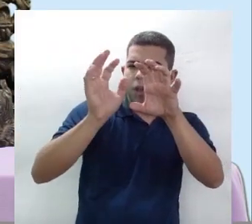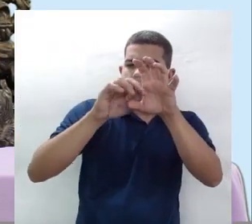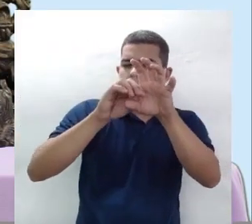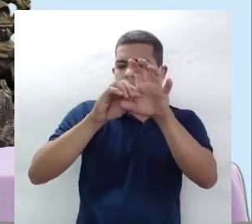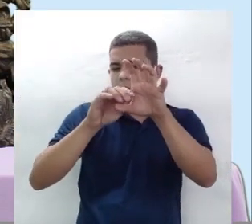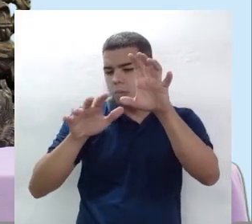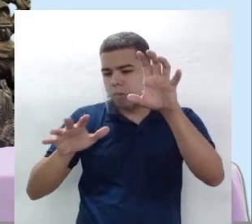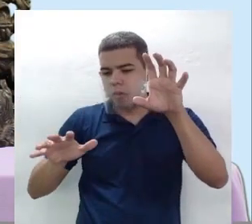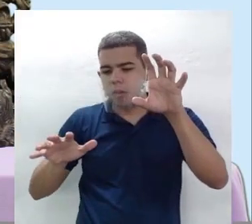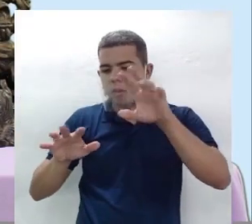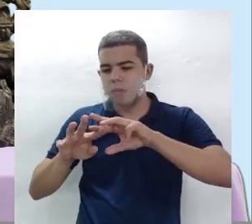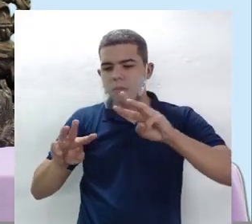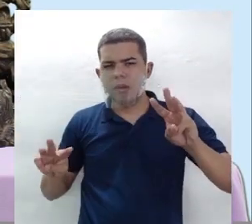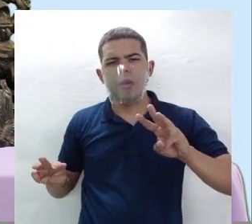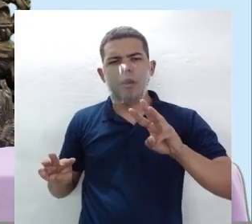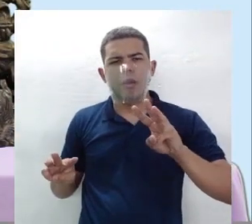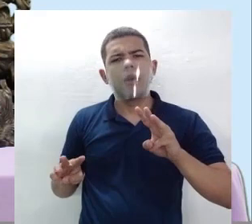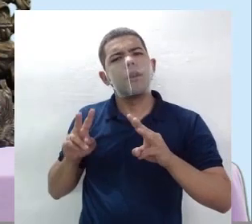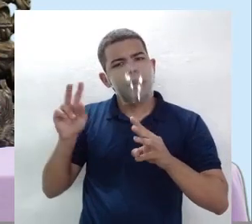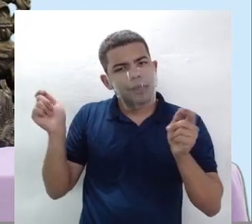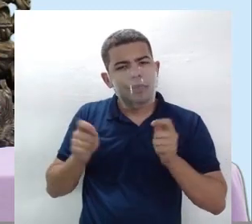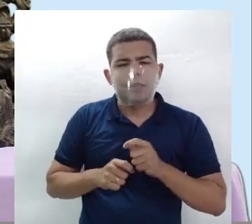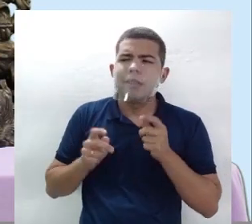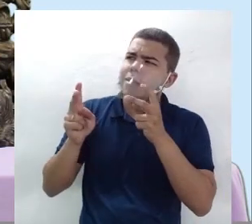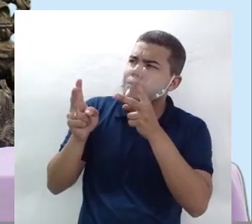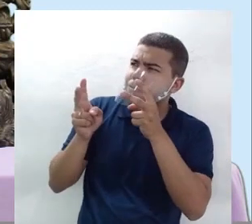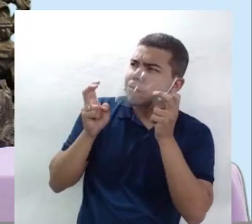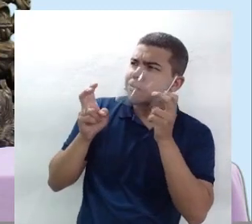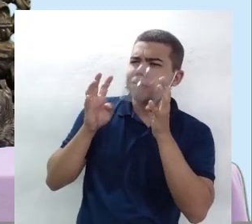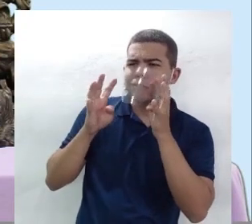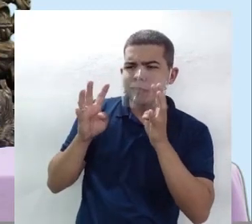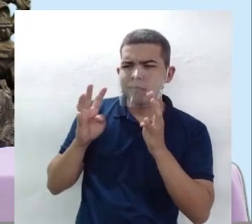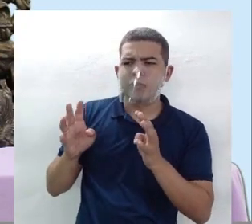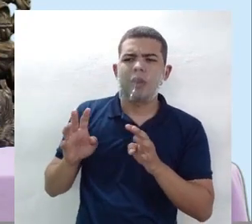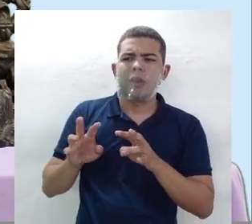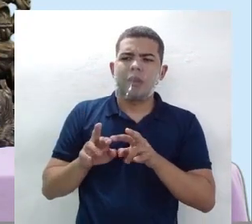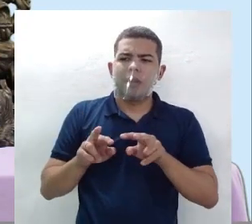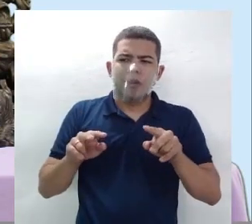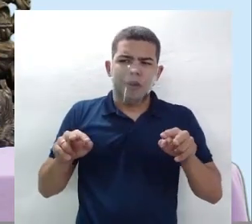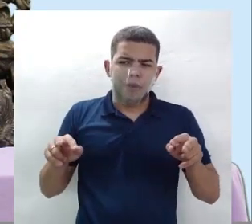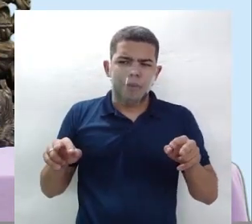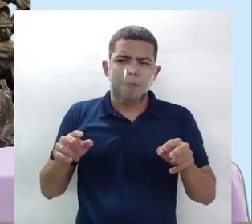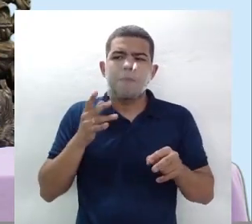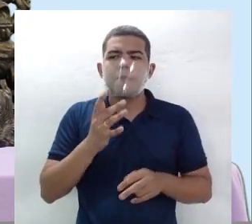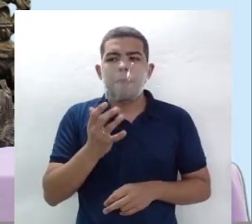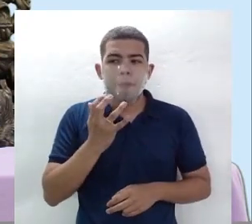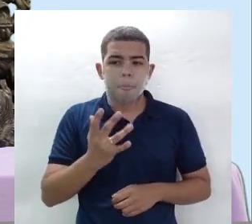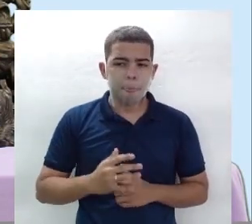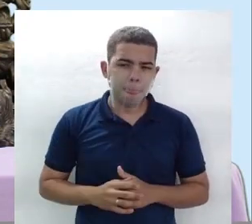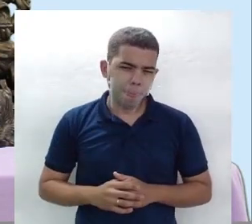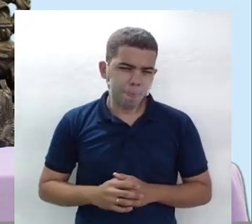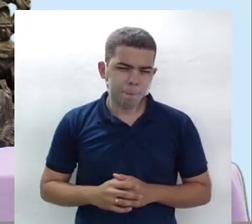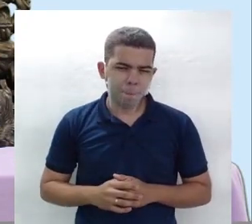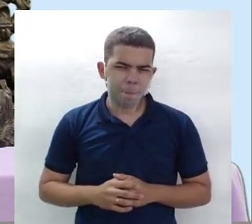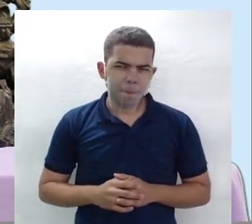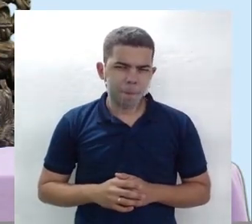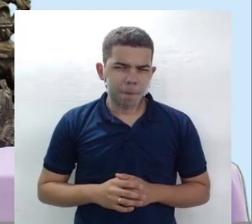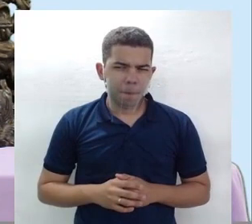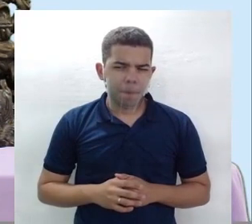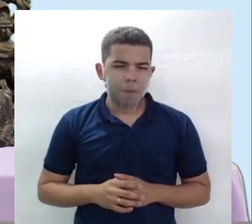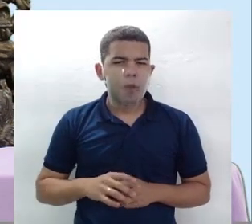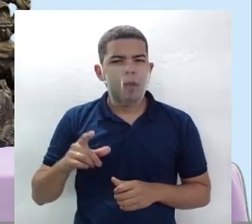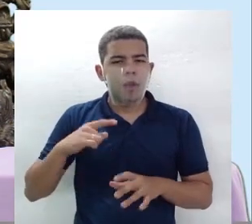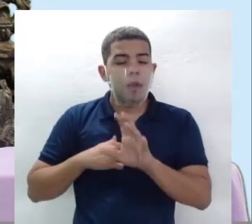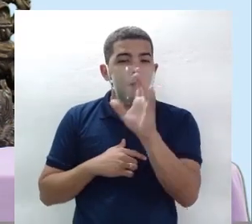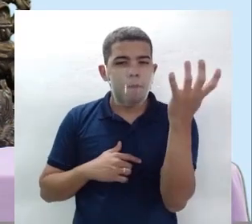arco-íris, você pode observar que vai ter várias cores, e essas cores aí, as plantas,